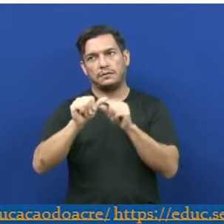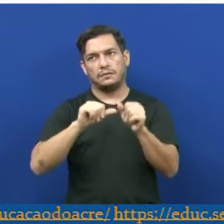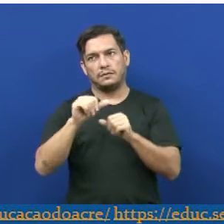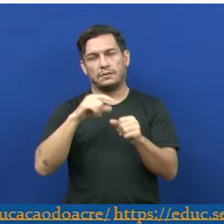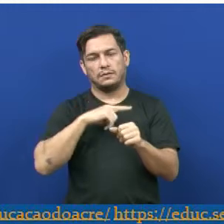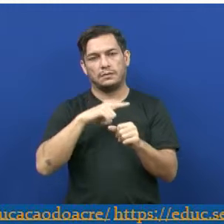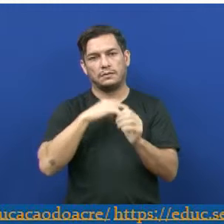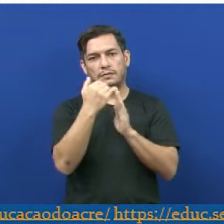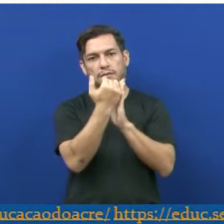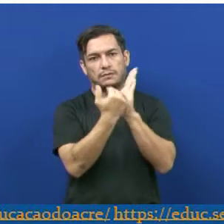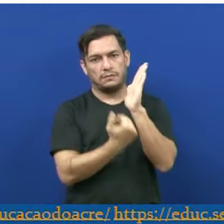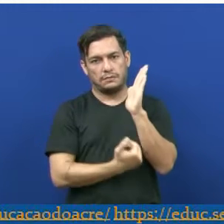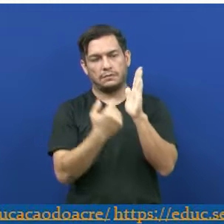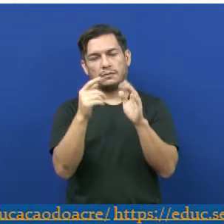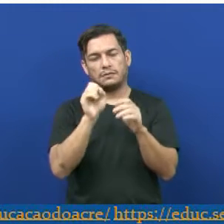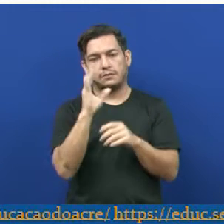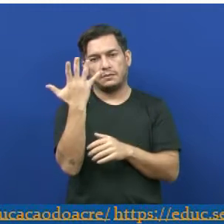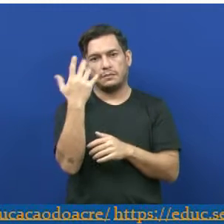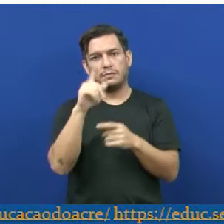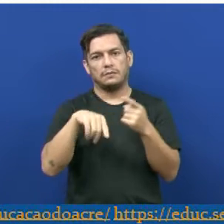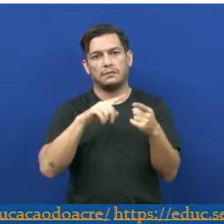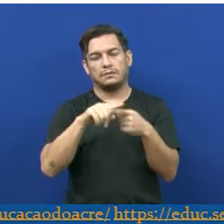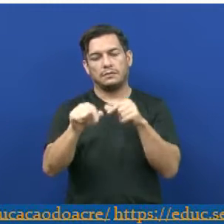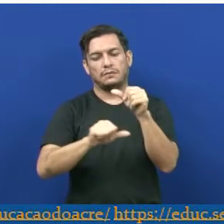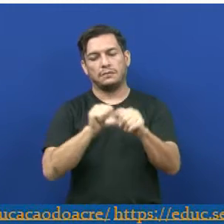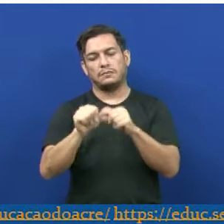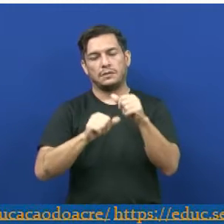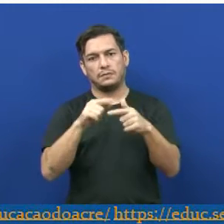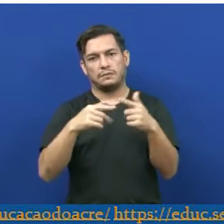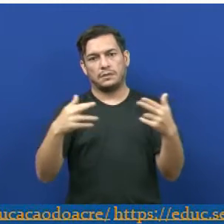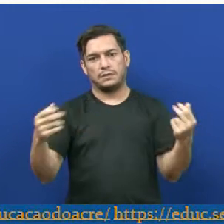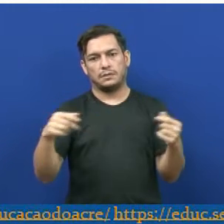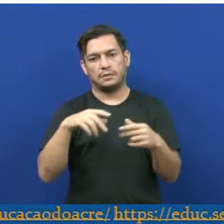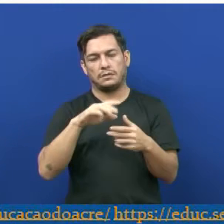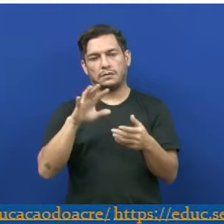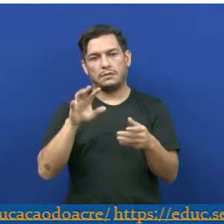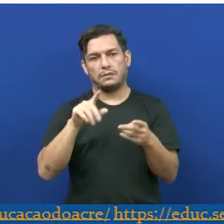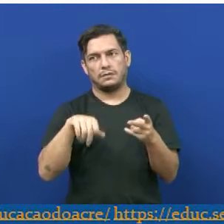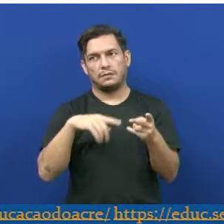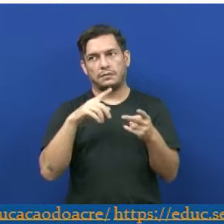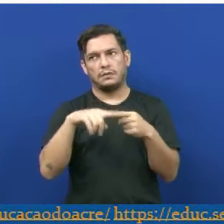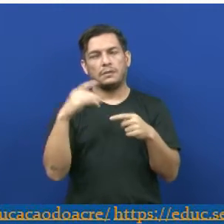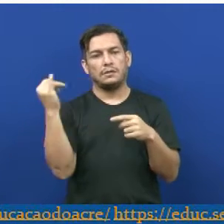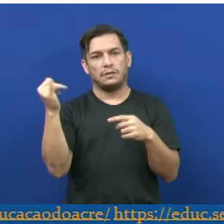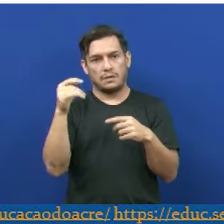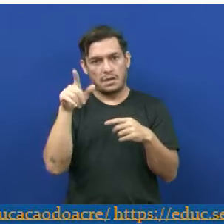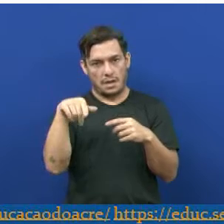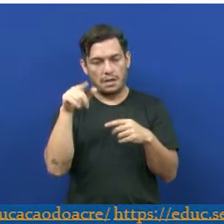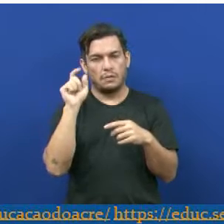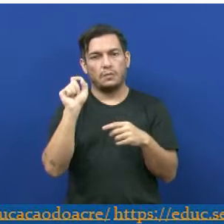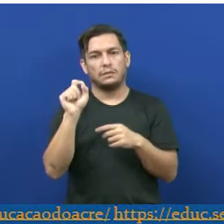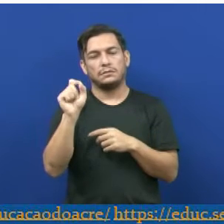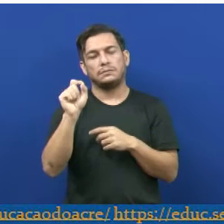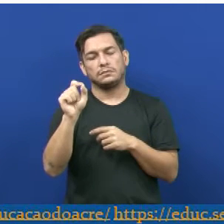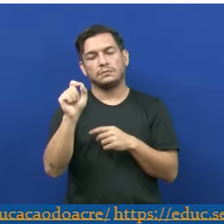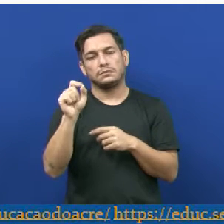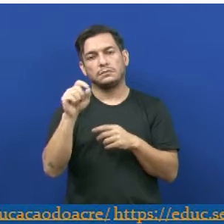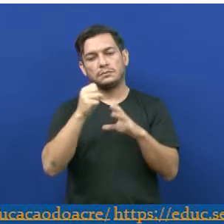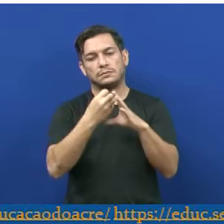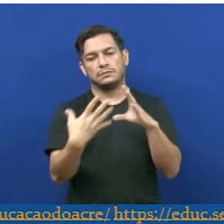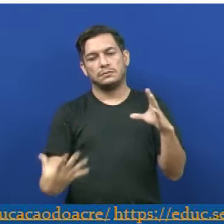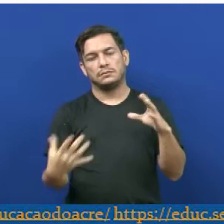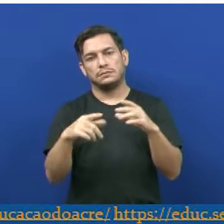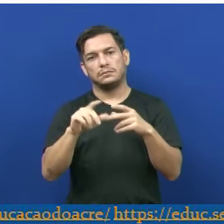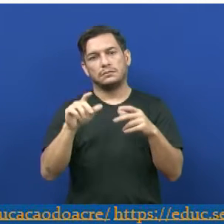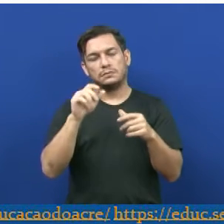elas sucedeu e que nos aconteceram. Transformação da matéria-prima em produtos acabados, então isso é uma grande